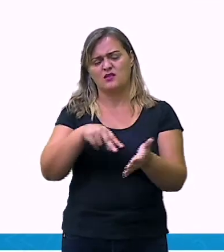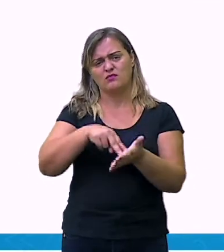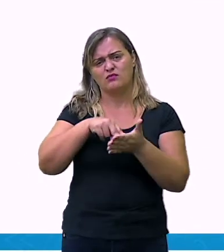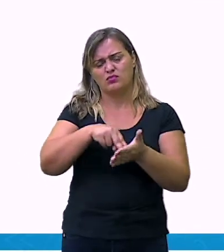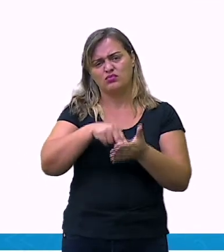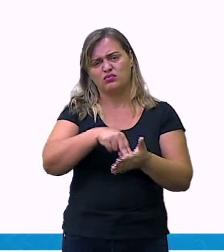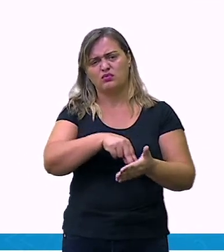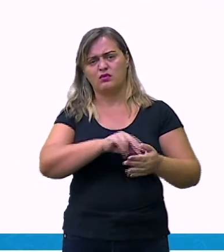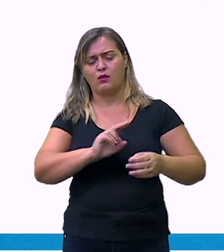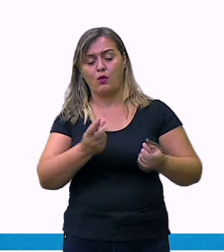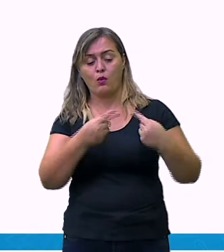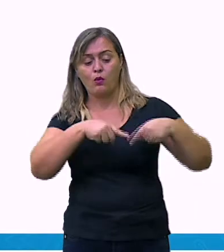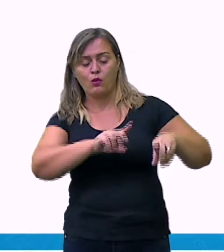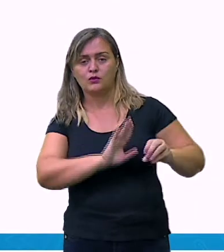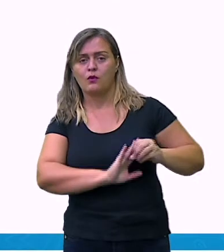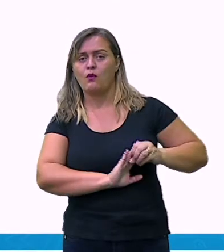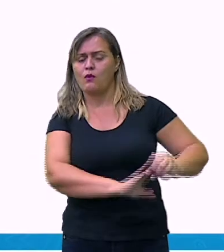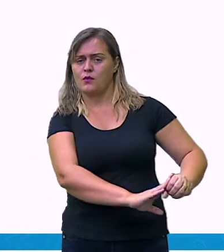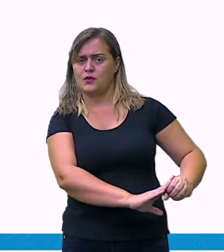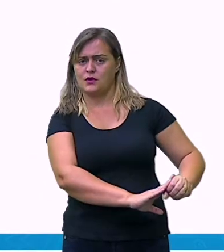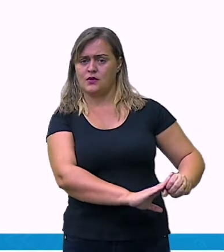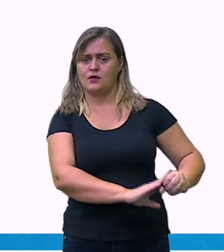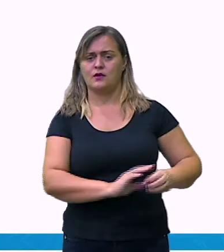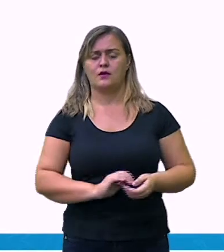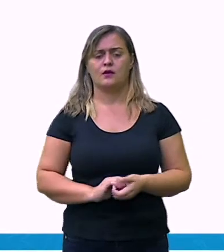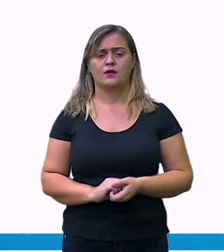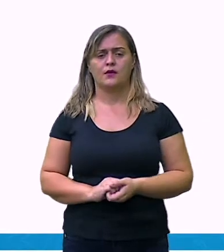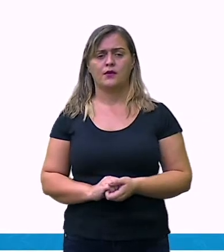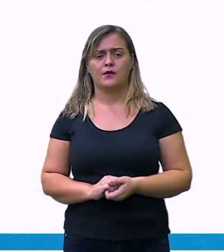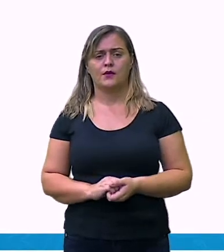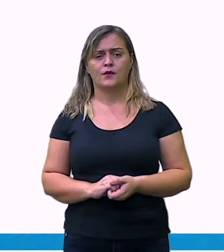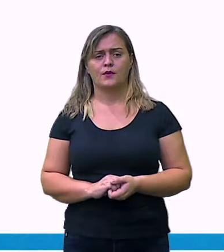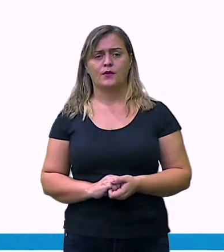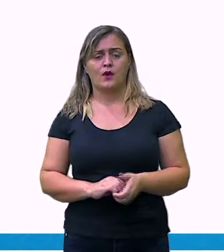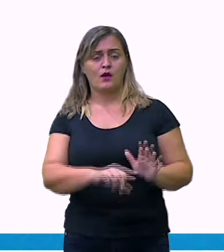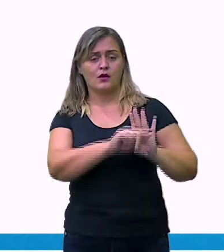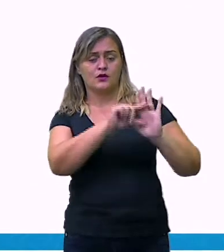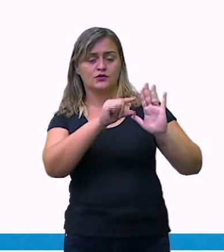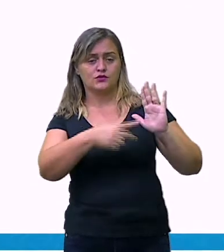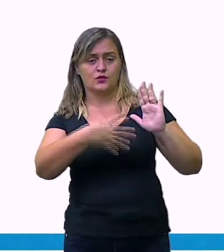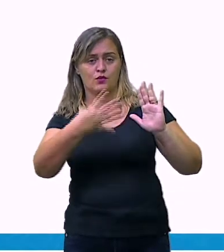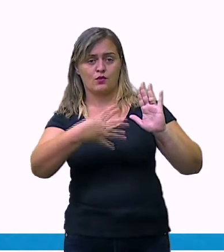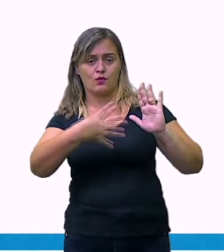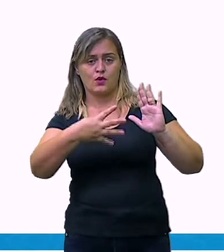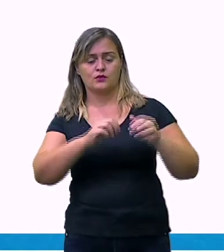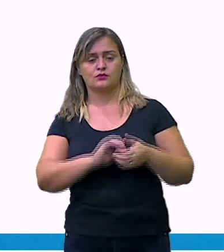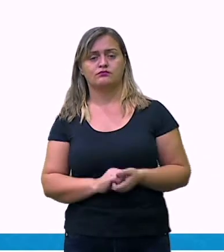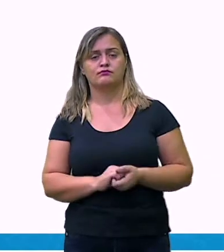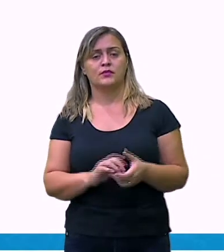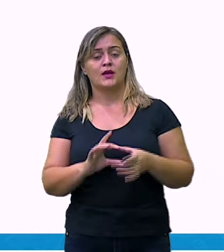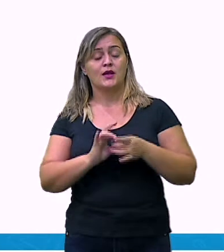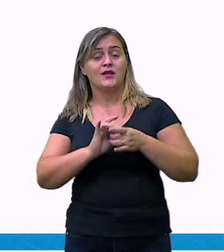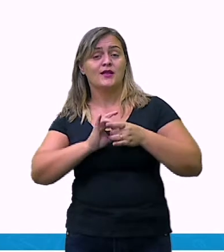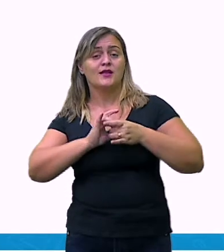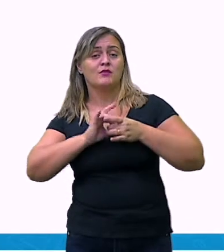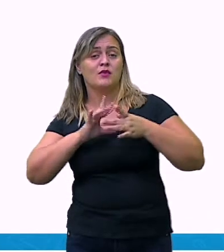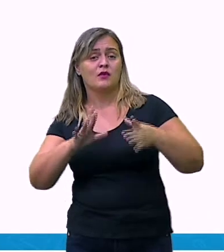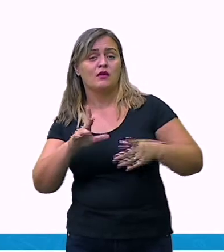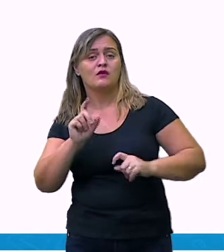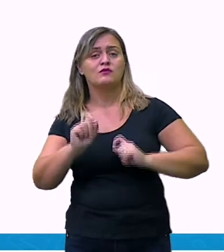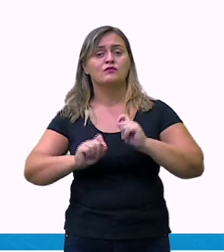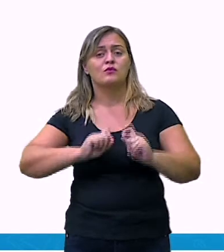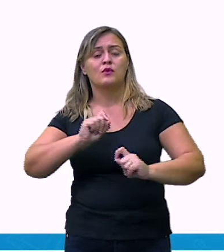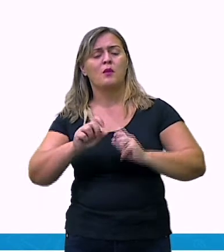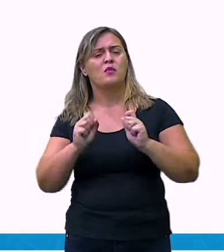à opressão. Artigo 4º. A liberdade consiste em poder